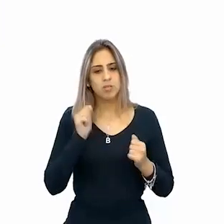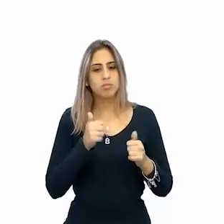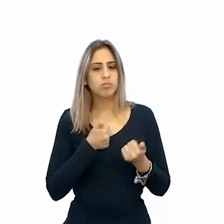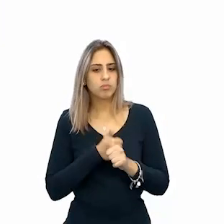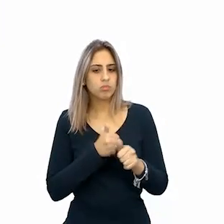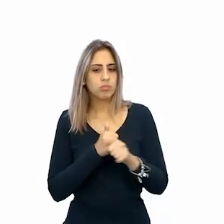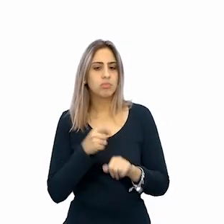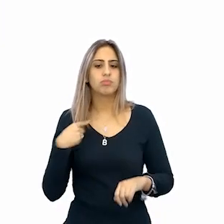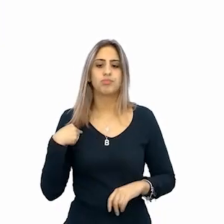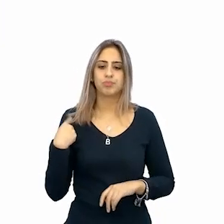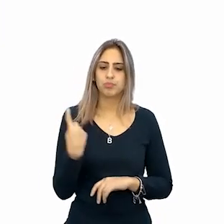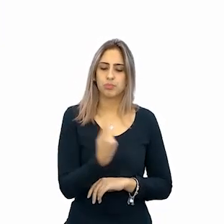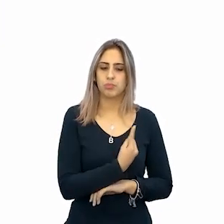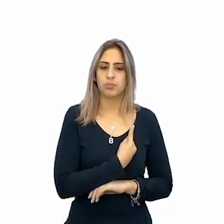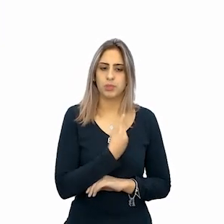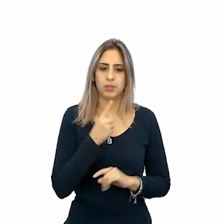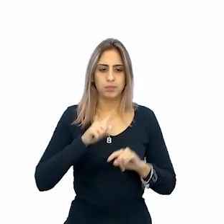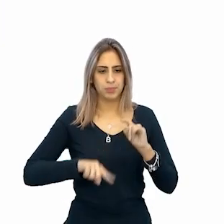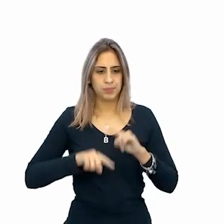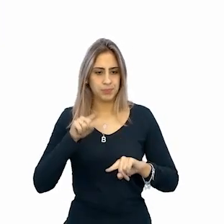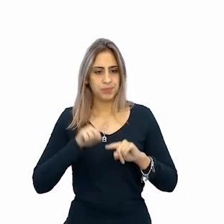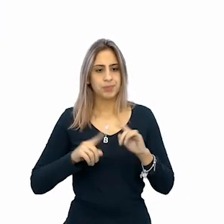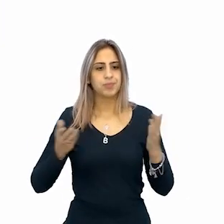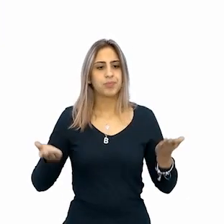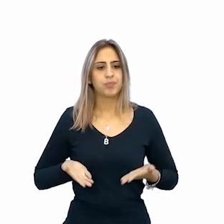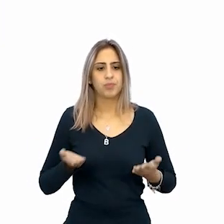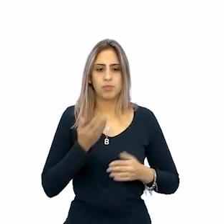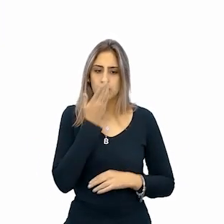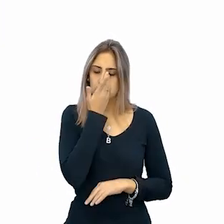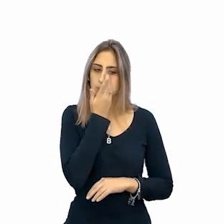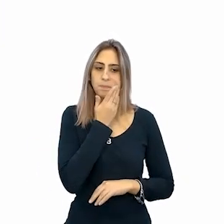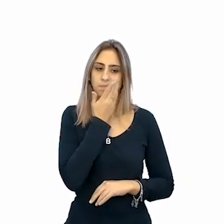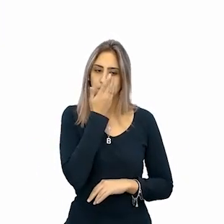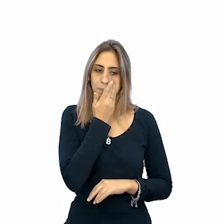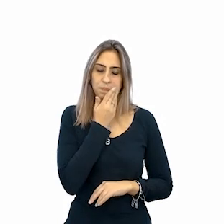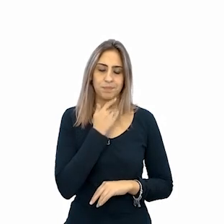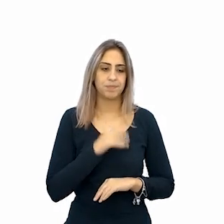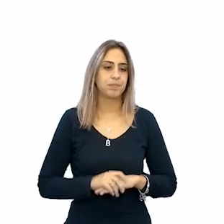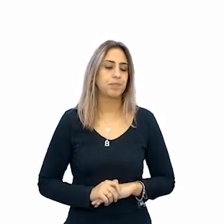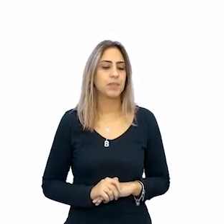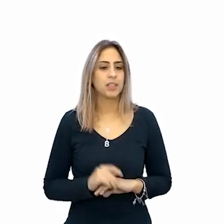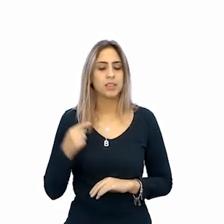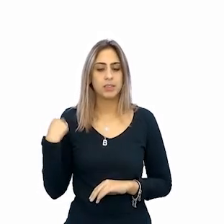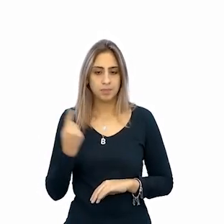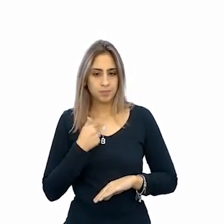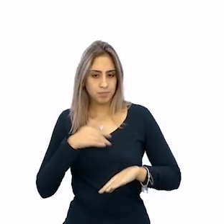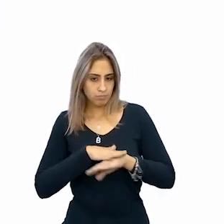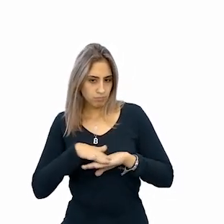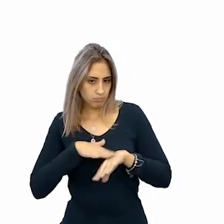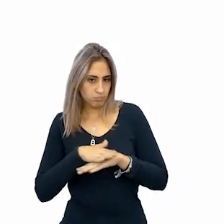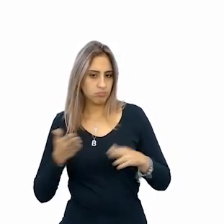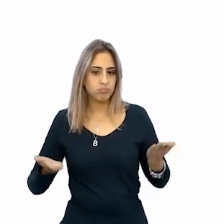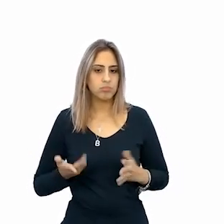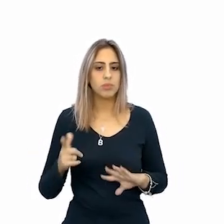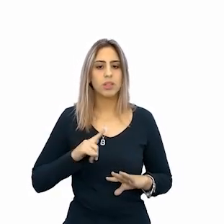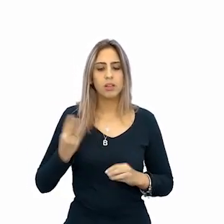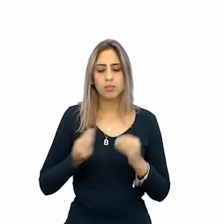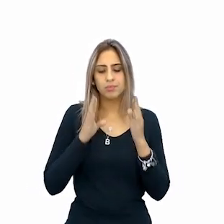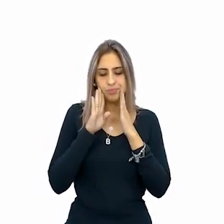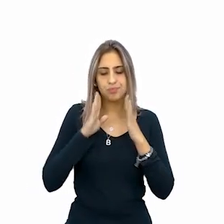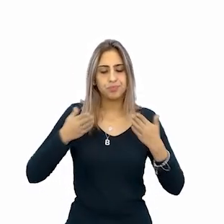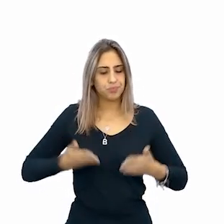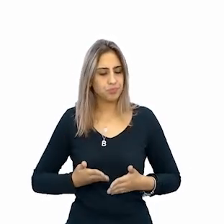acompanhar o nosso material de hoje. Então, essa nossa conversa, ela tem como